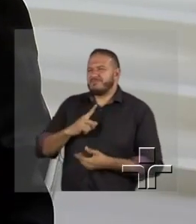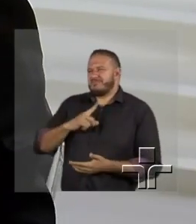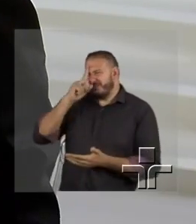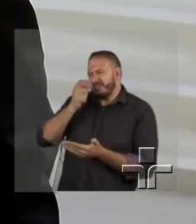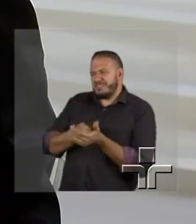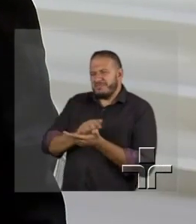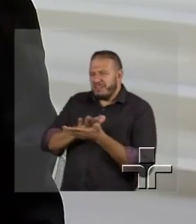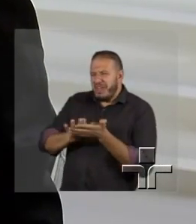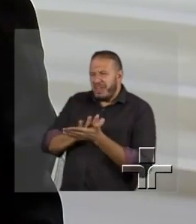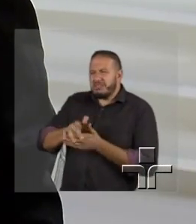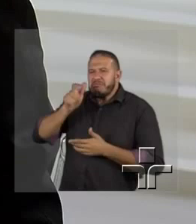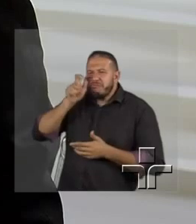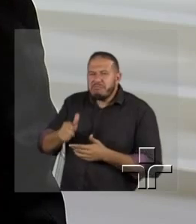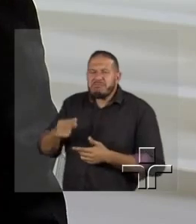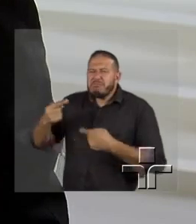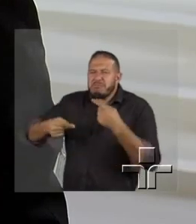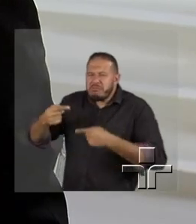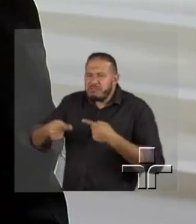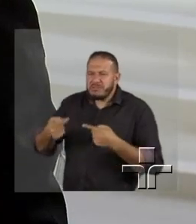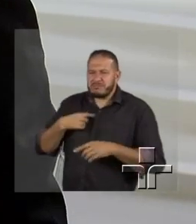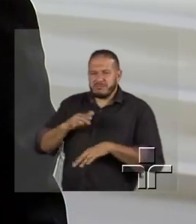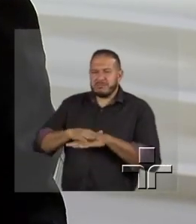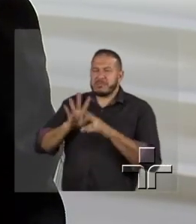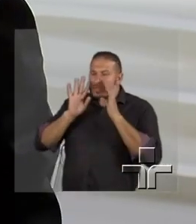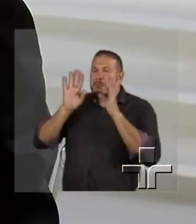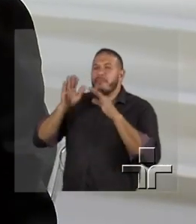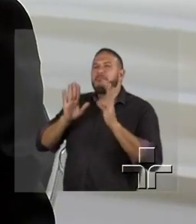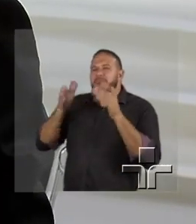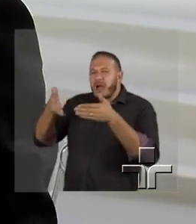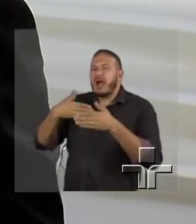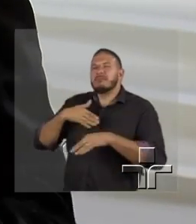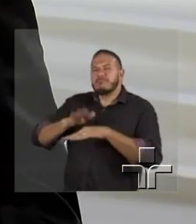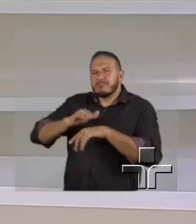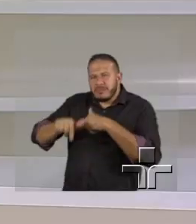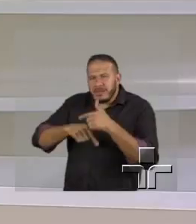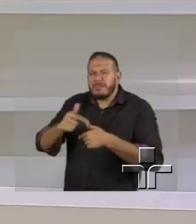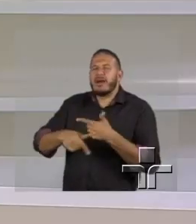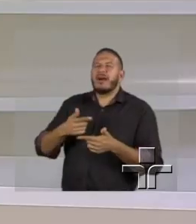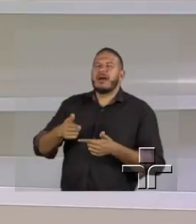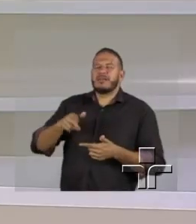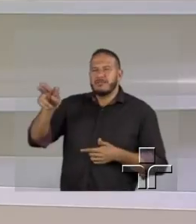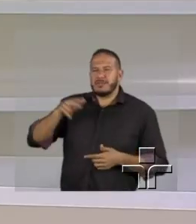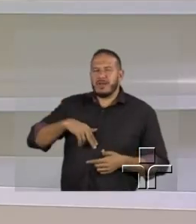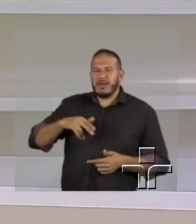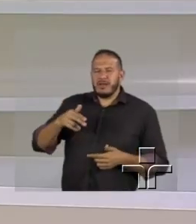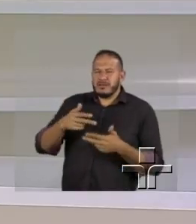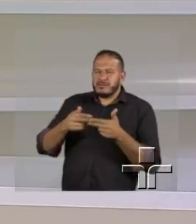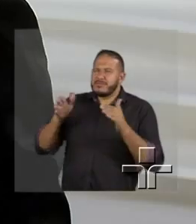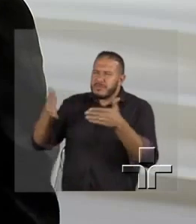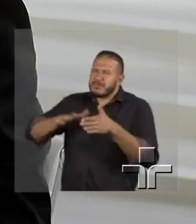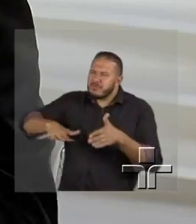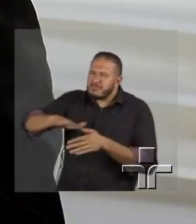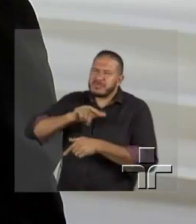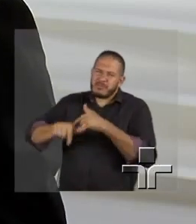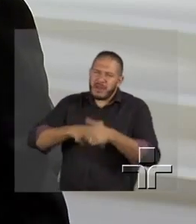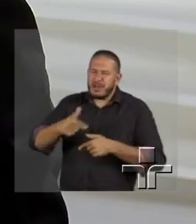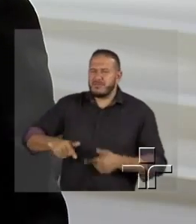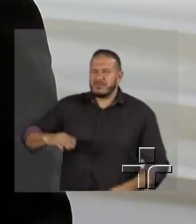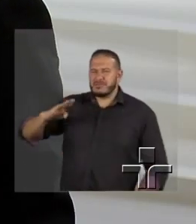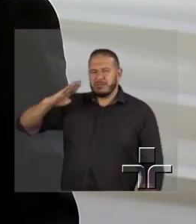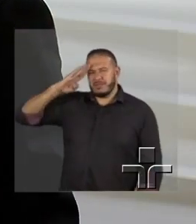isso aí teve decisões do STF. Então, que nem agora, a última decisão do ministro aí, que está uma polêmica muito